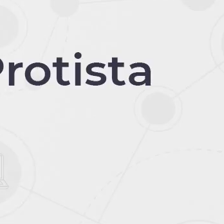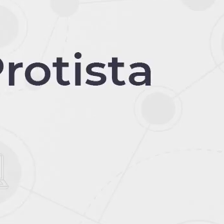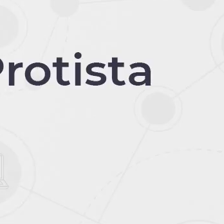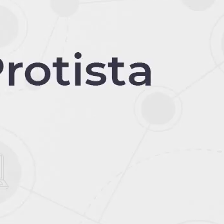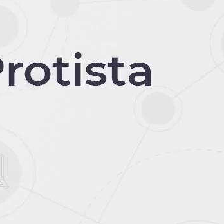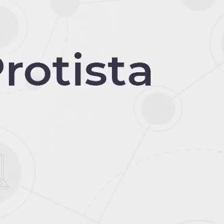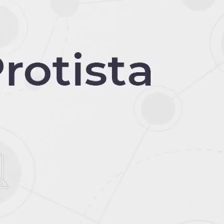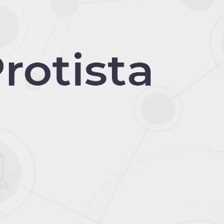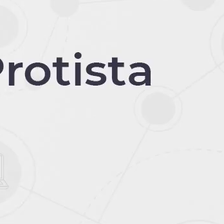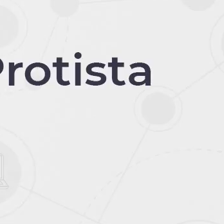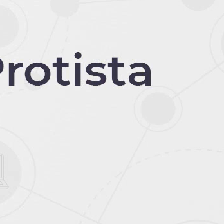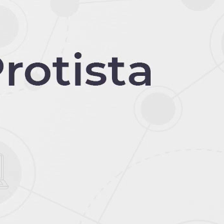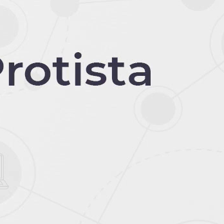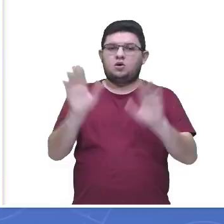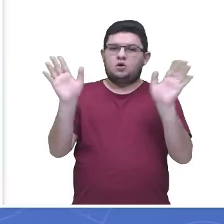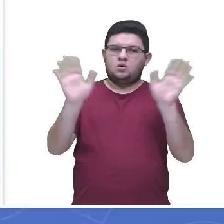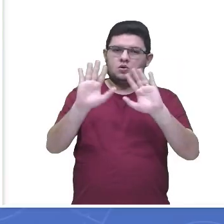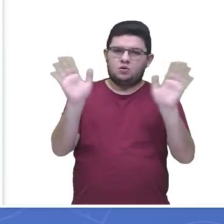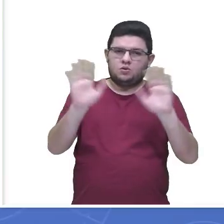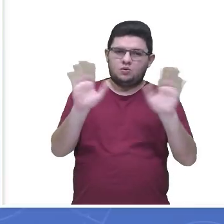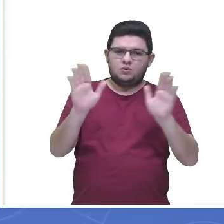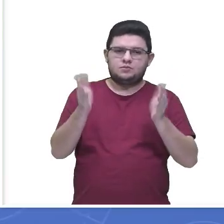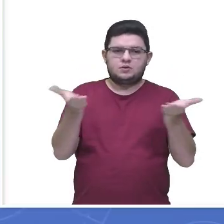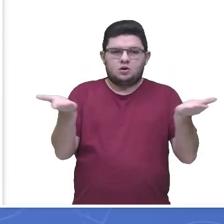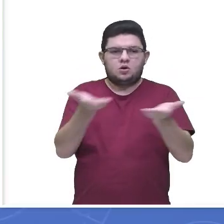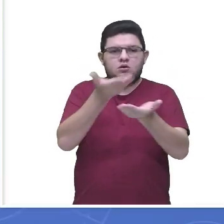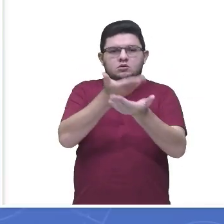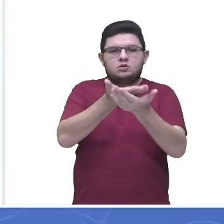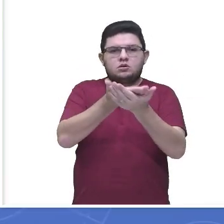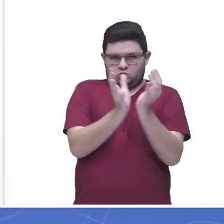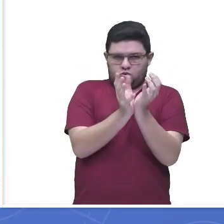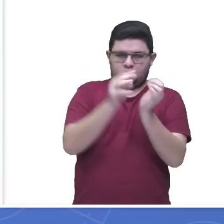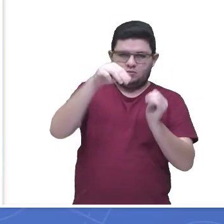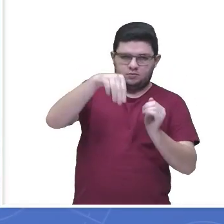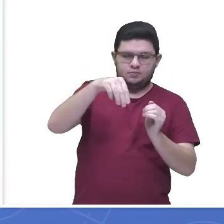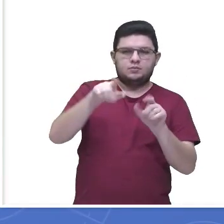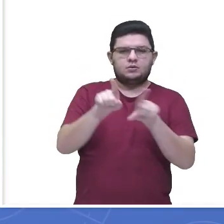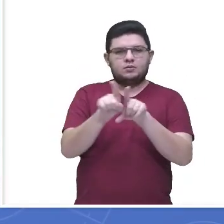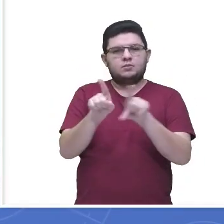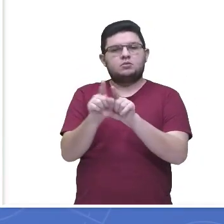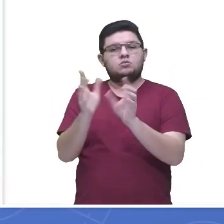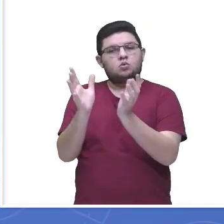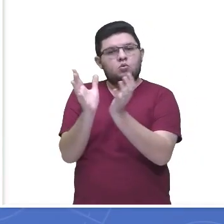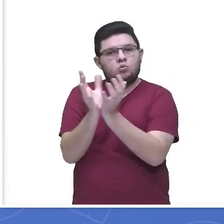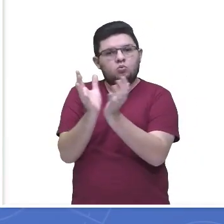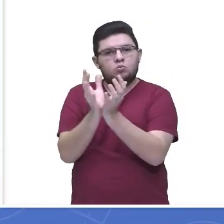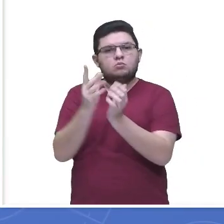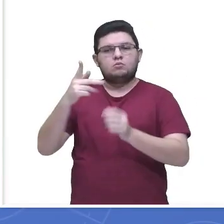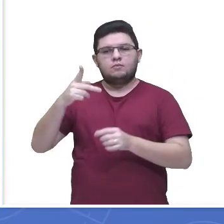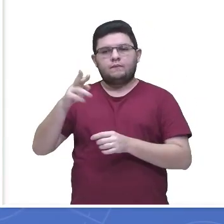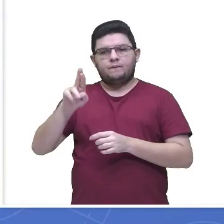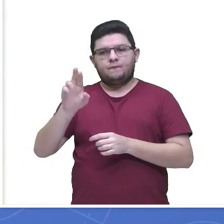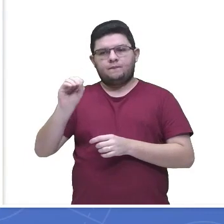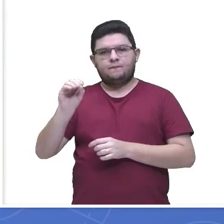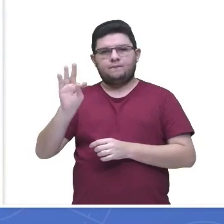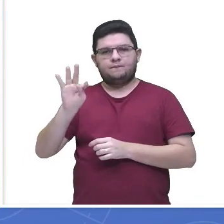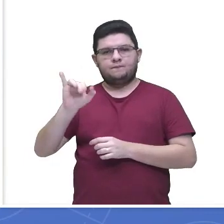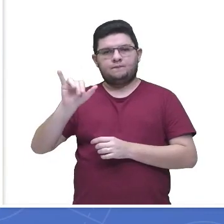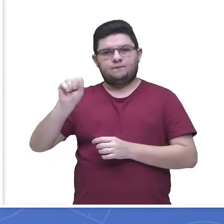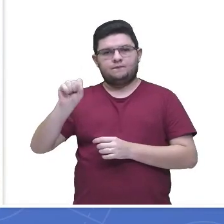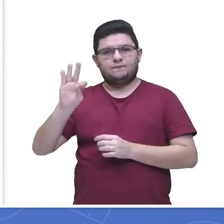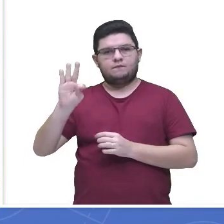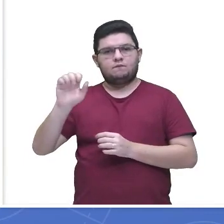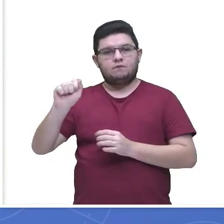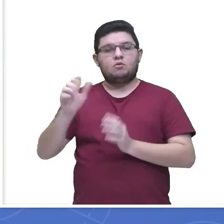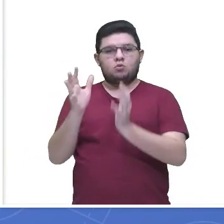nossa aula 29 de Biologia, reino monera e reino protista. Muito bem, então essa aí é a nossa aula de hoje, certo? A